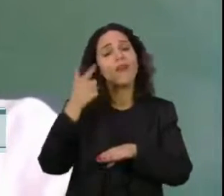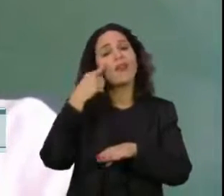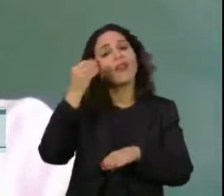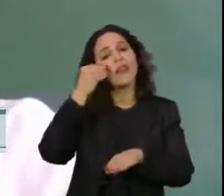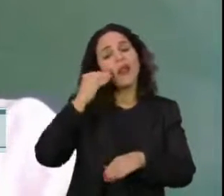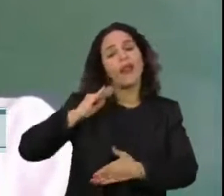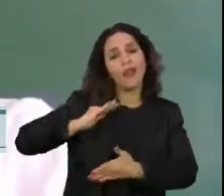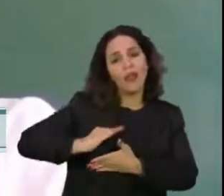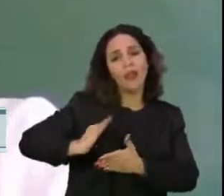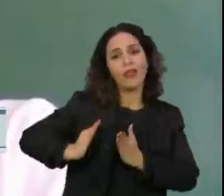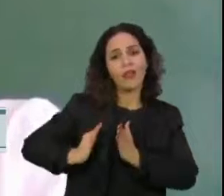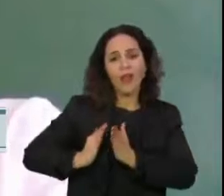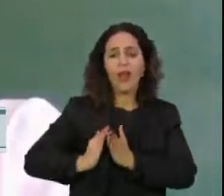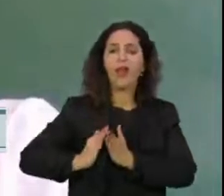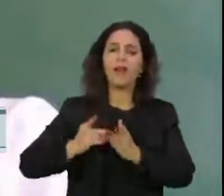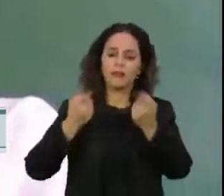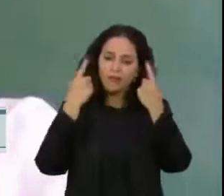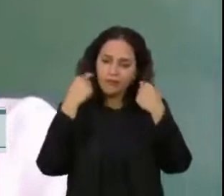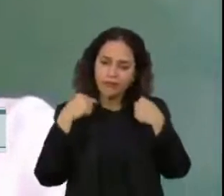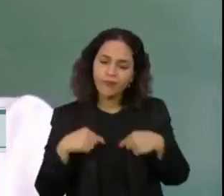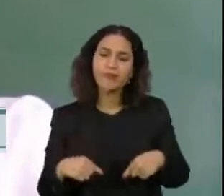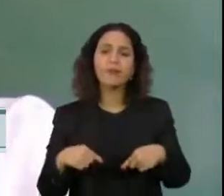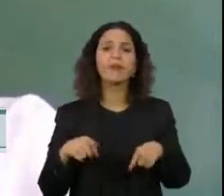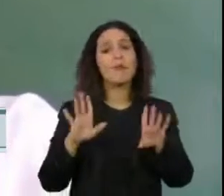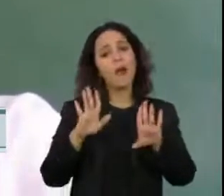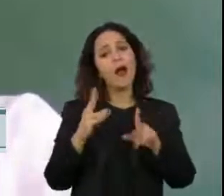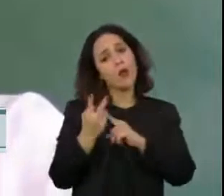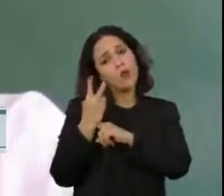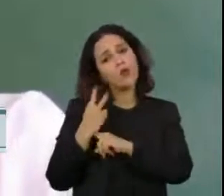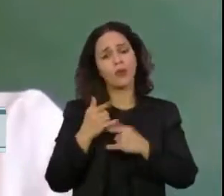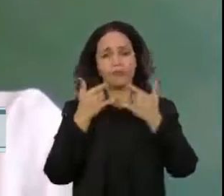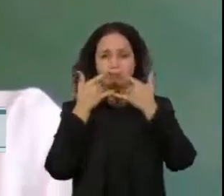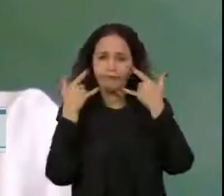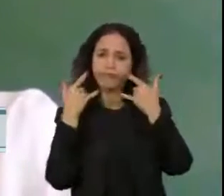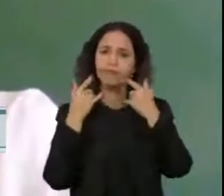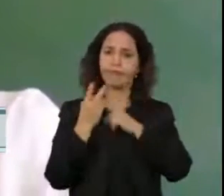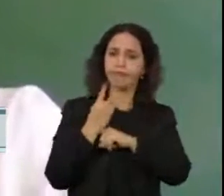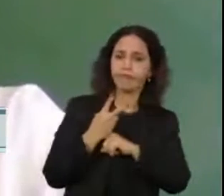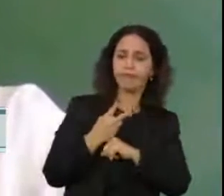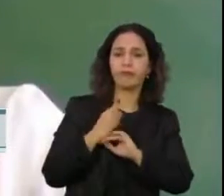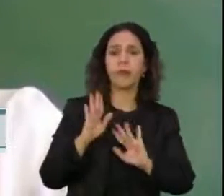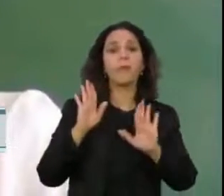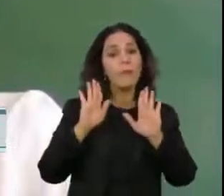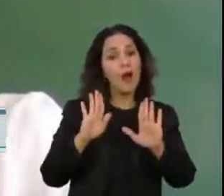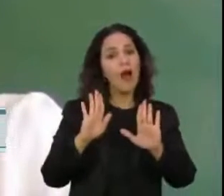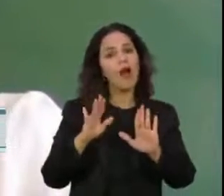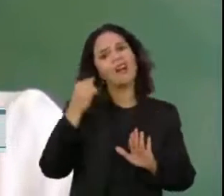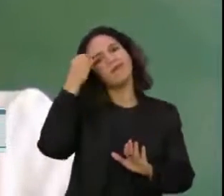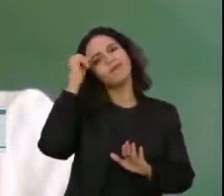fazer os exames, claro, tomando as suas devidas precauções, mas não podem deixar